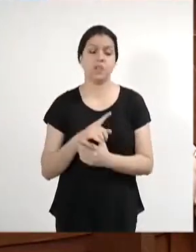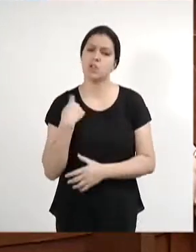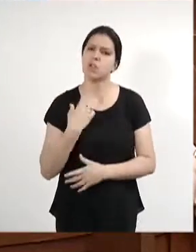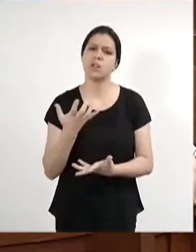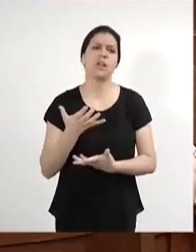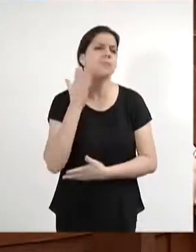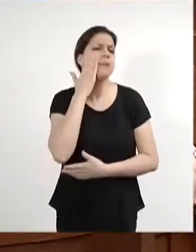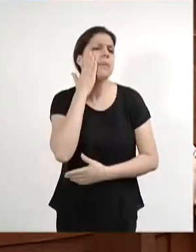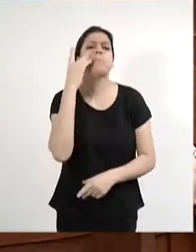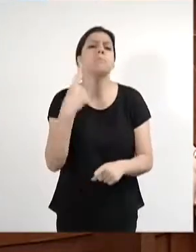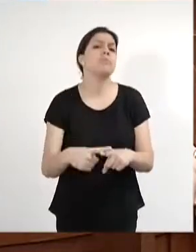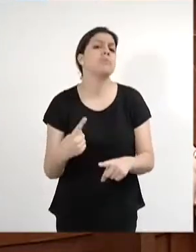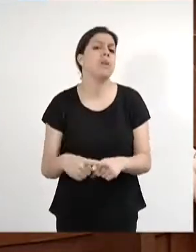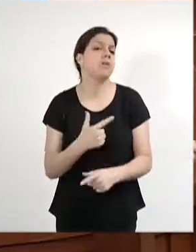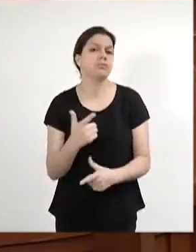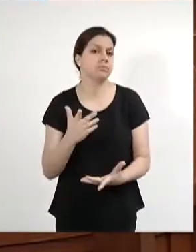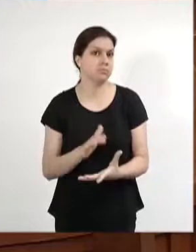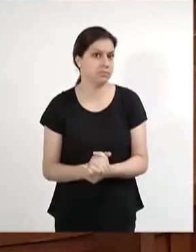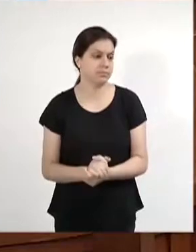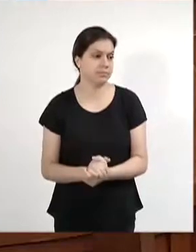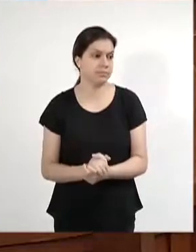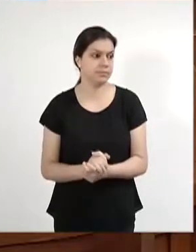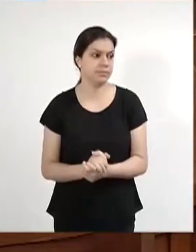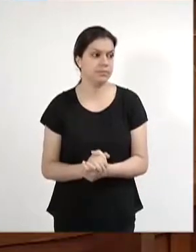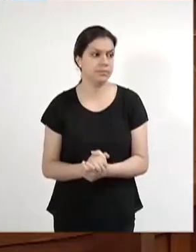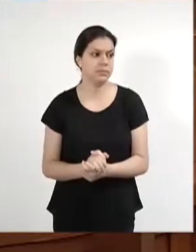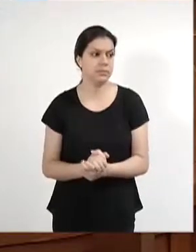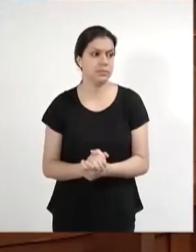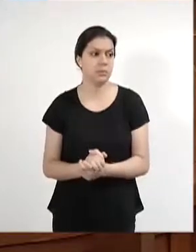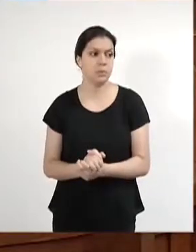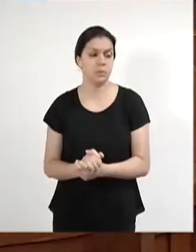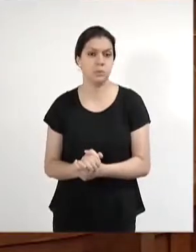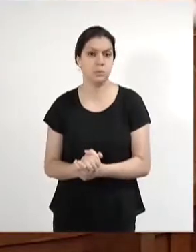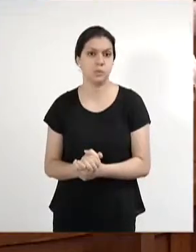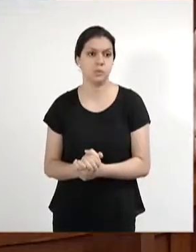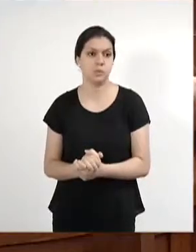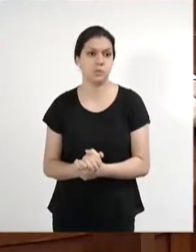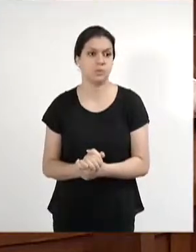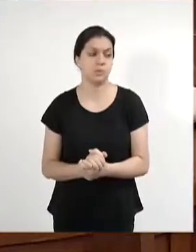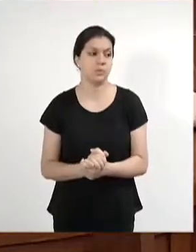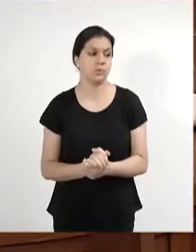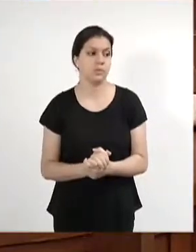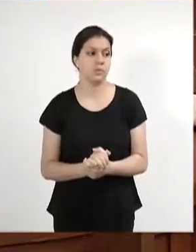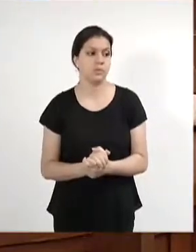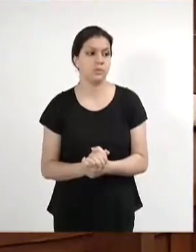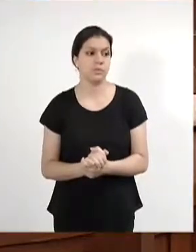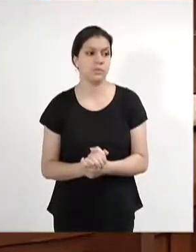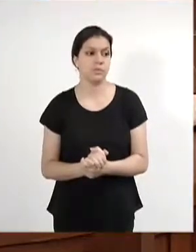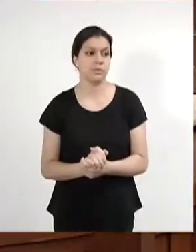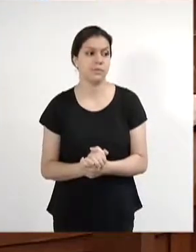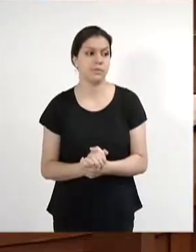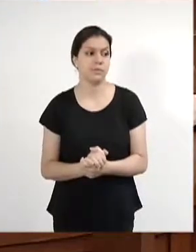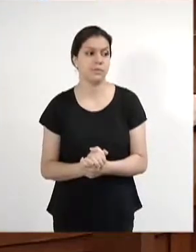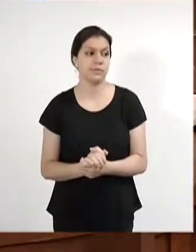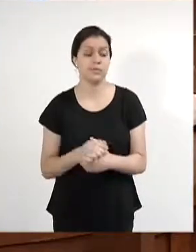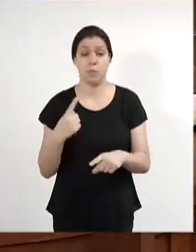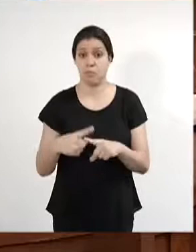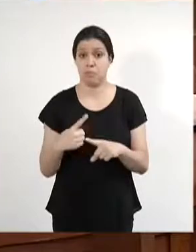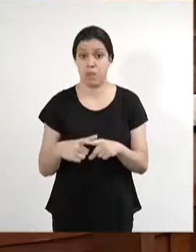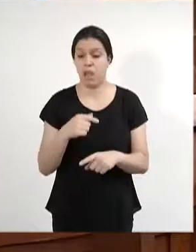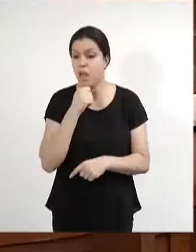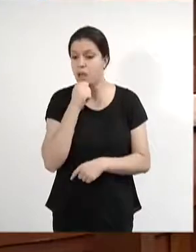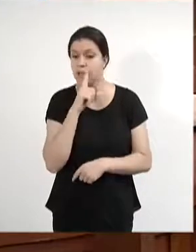saber o porquê que não está acontecendo e quais os motivos da não